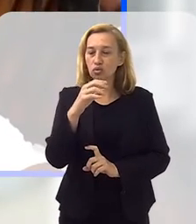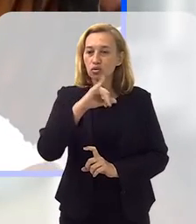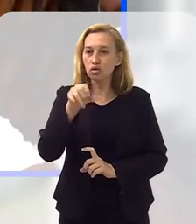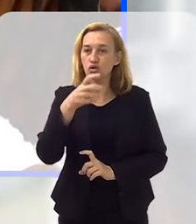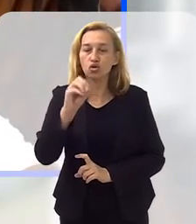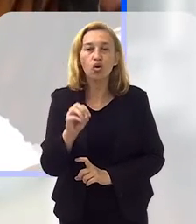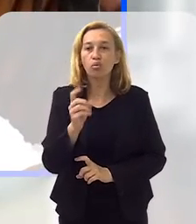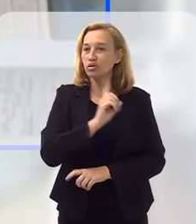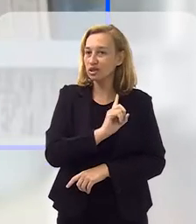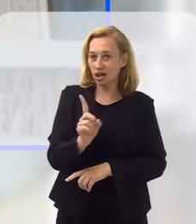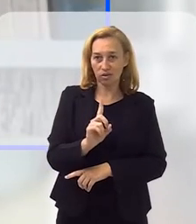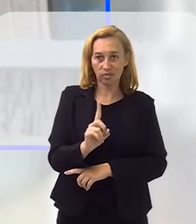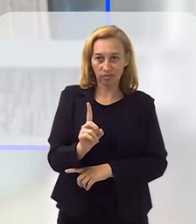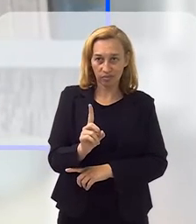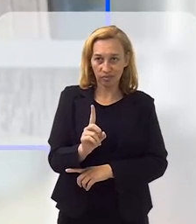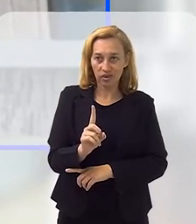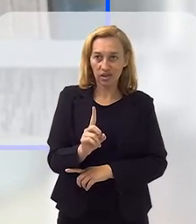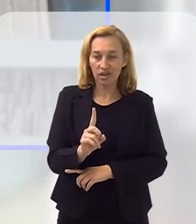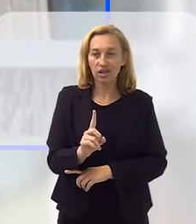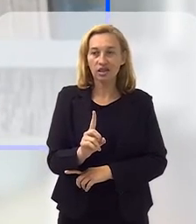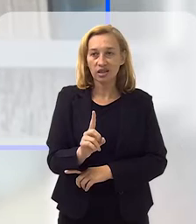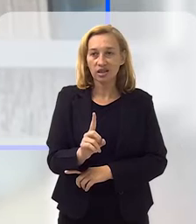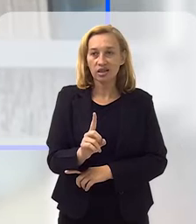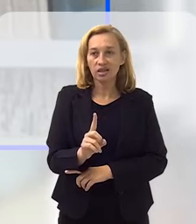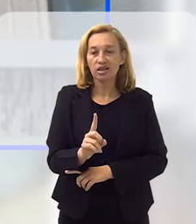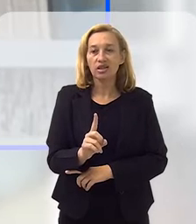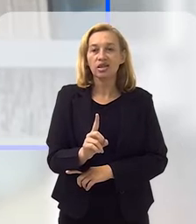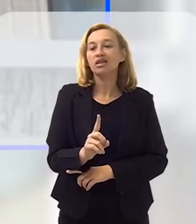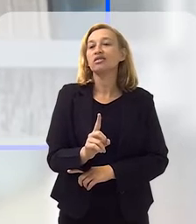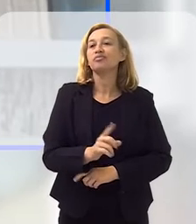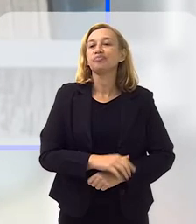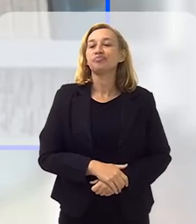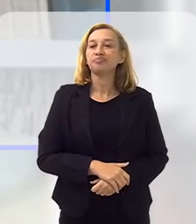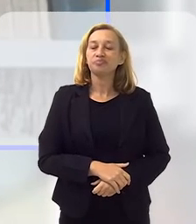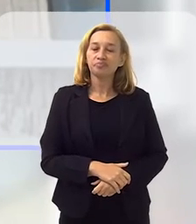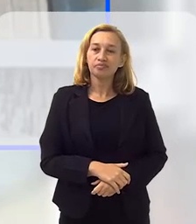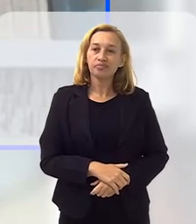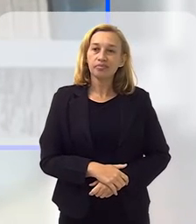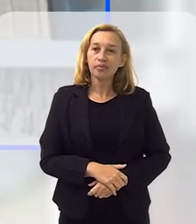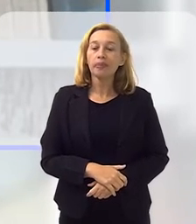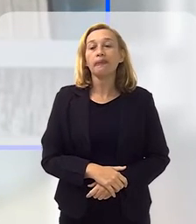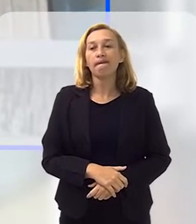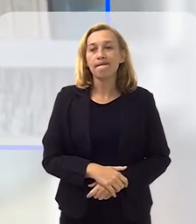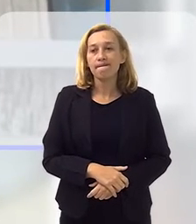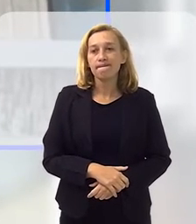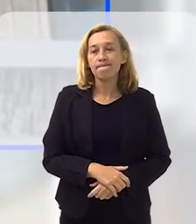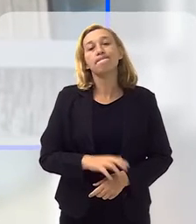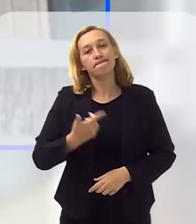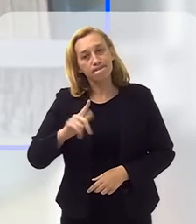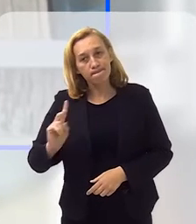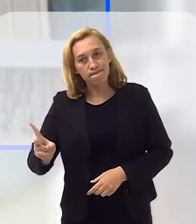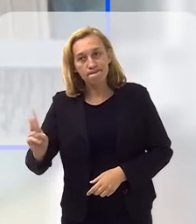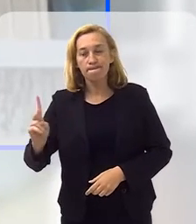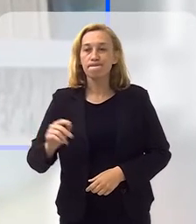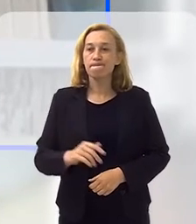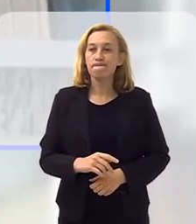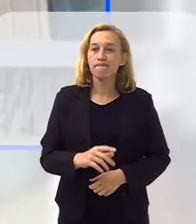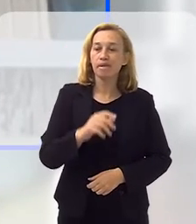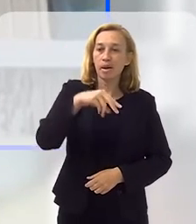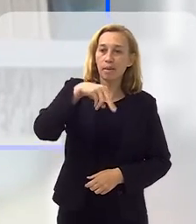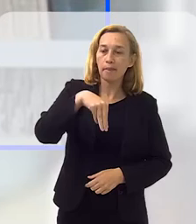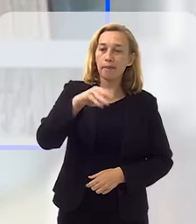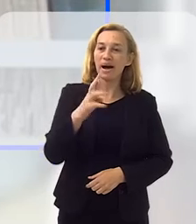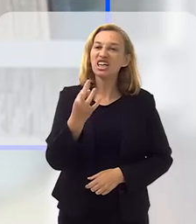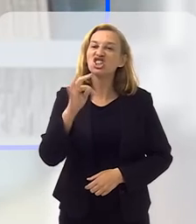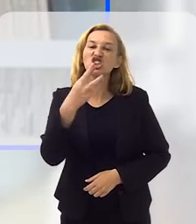Jongo. A Clementina tem várias influências, mas não tem a influência do Choro. E por aí vai, sabe?